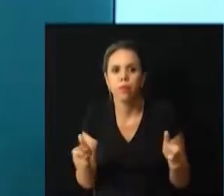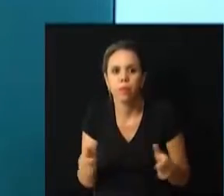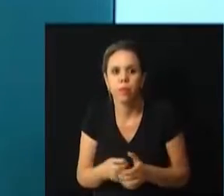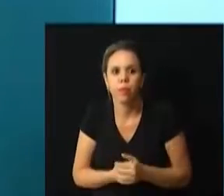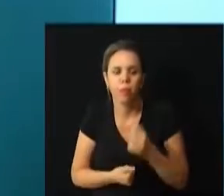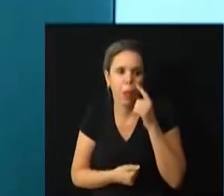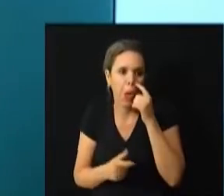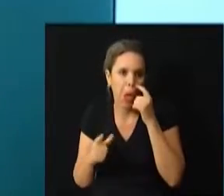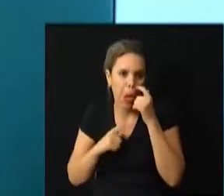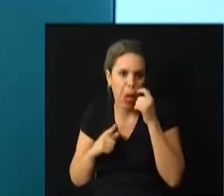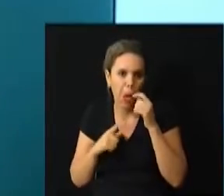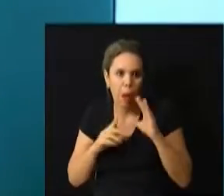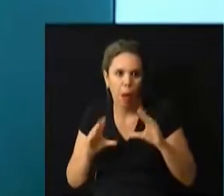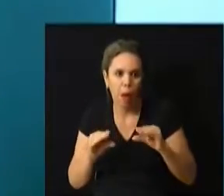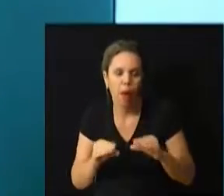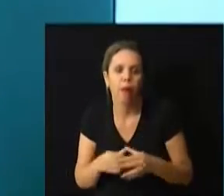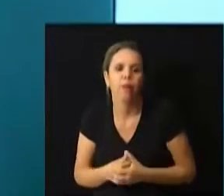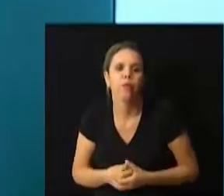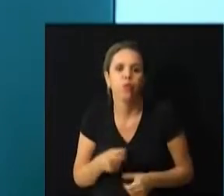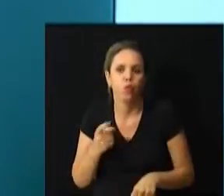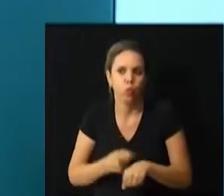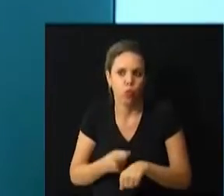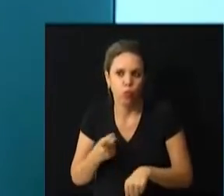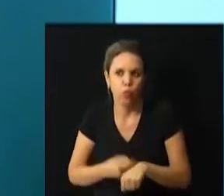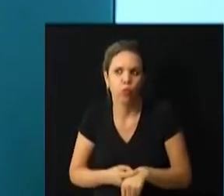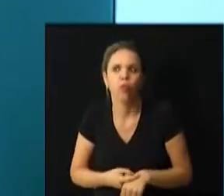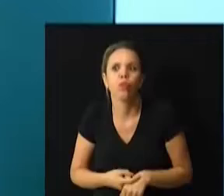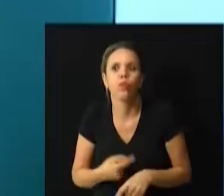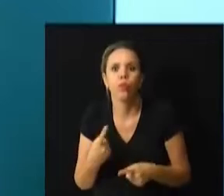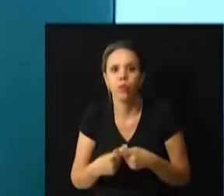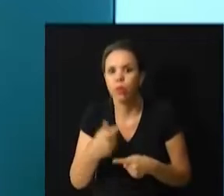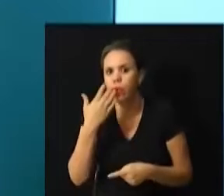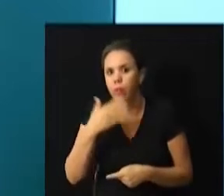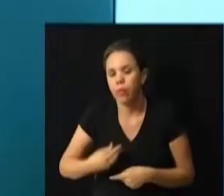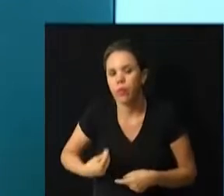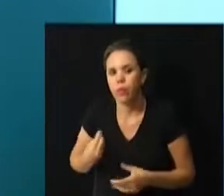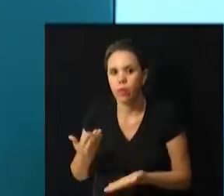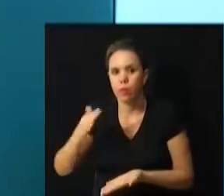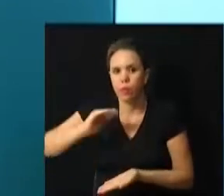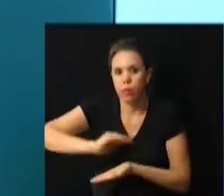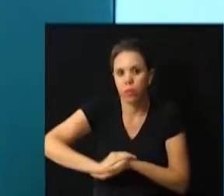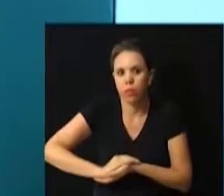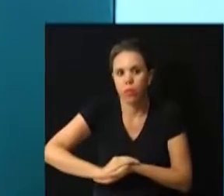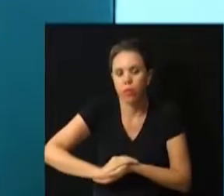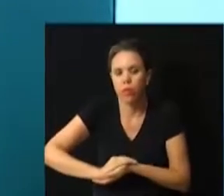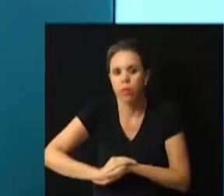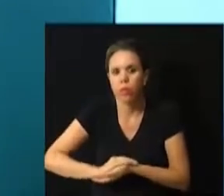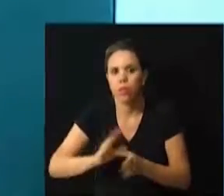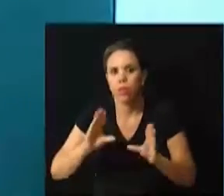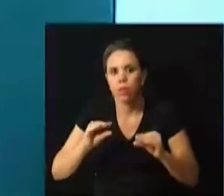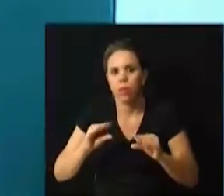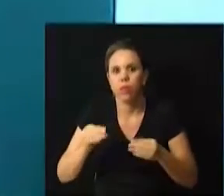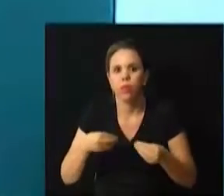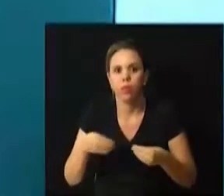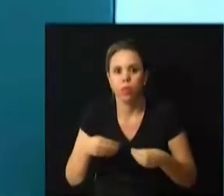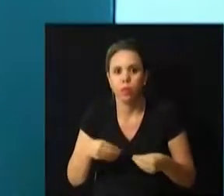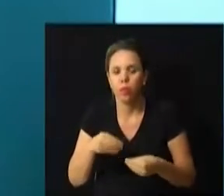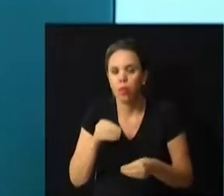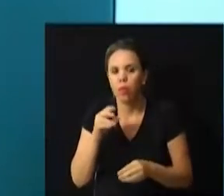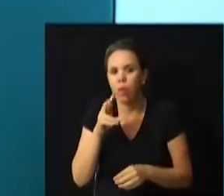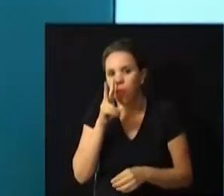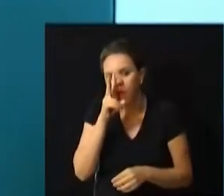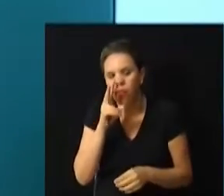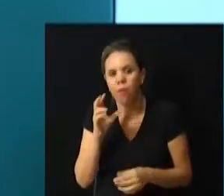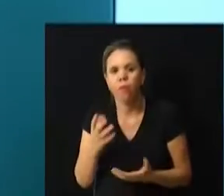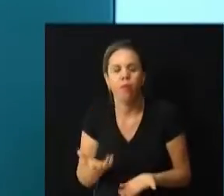densidade muito grande, né? Tem que ser um colchão durinho, né? Porque a criança, se ela ficar de bruços, se um colchãozinho mole, ela